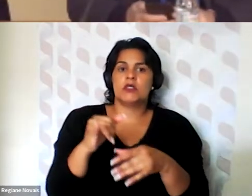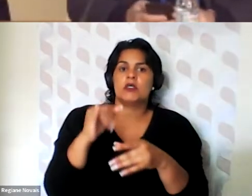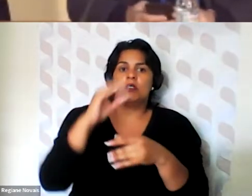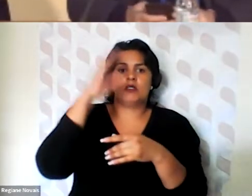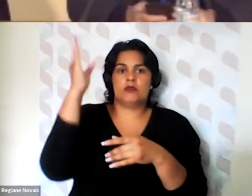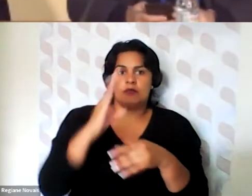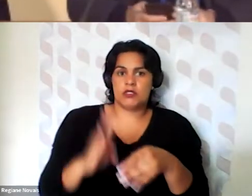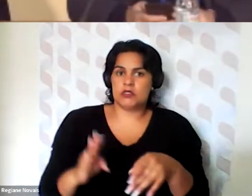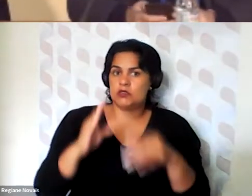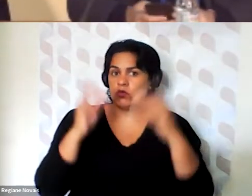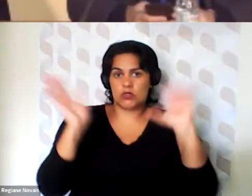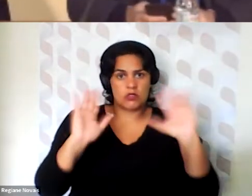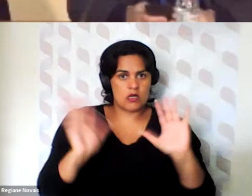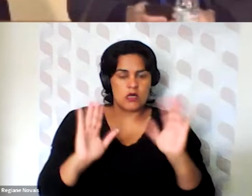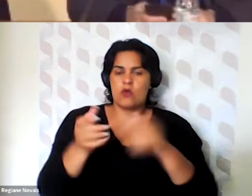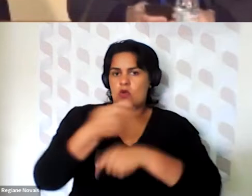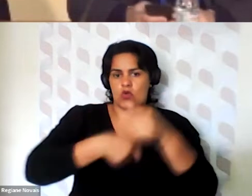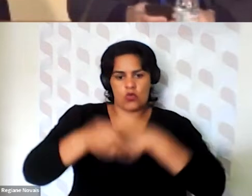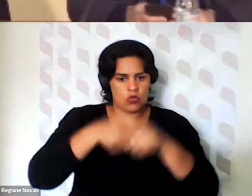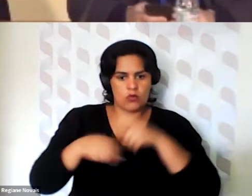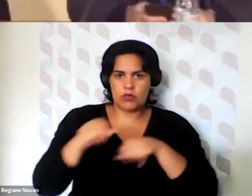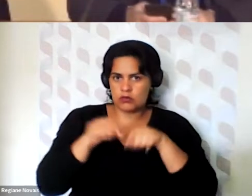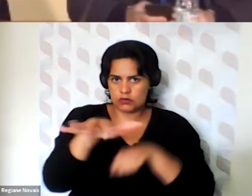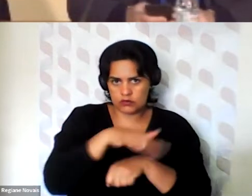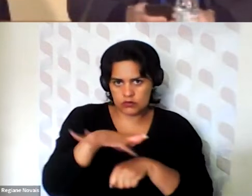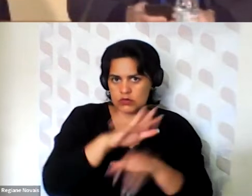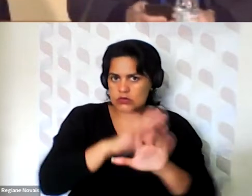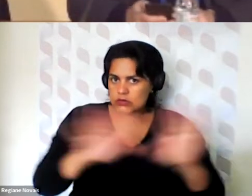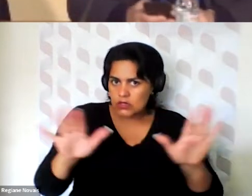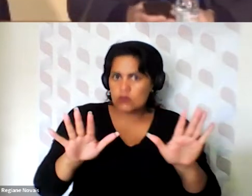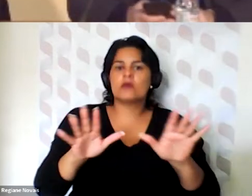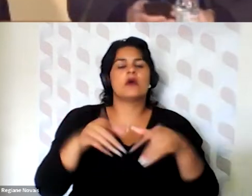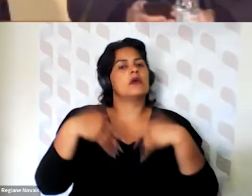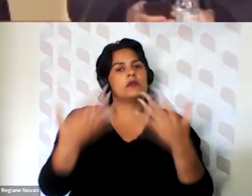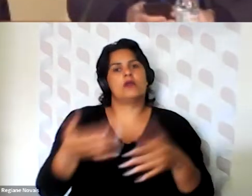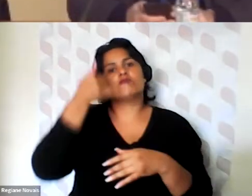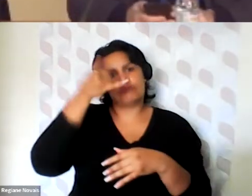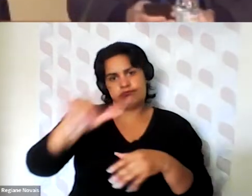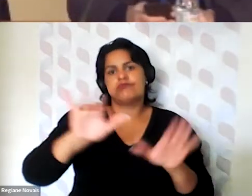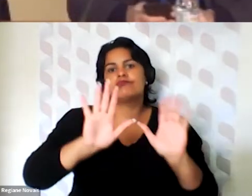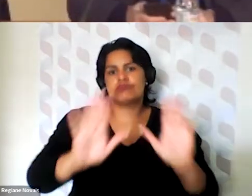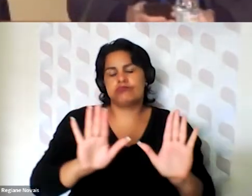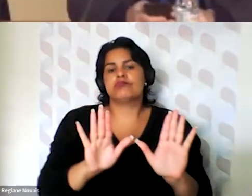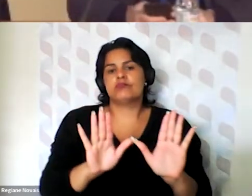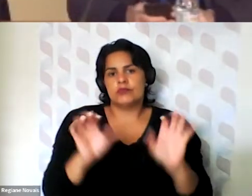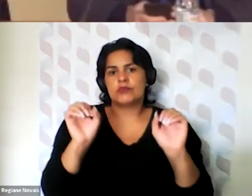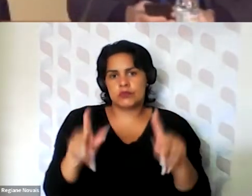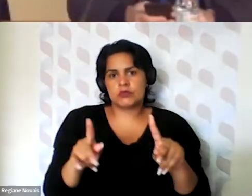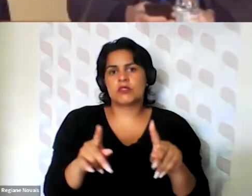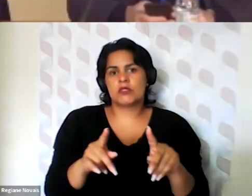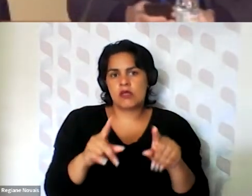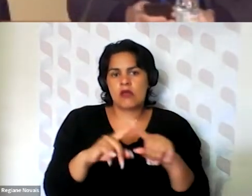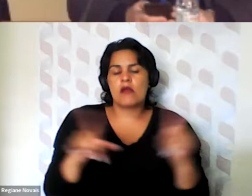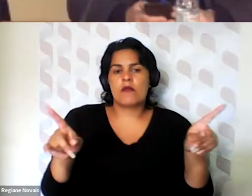entrar na OCDE. Mas, também haveria um custo adicional ao orçamento do país. Aí eu vou dizer para vocês,